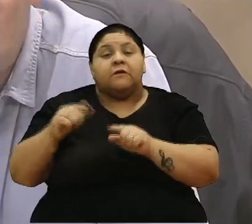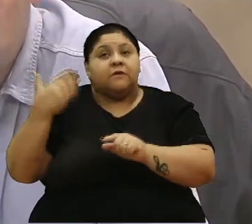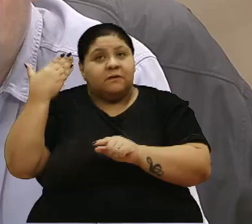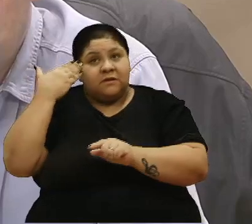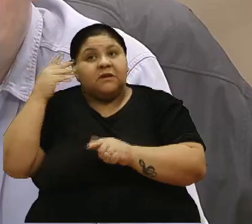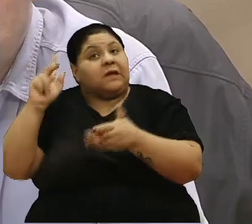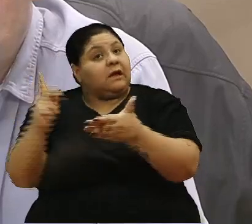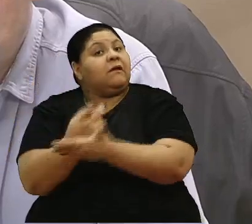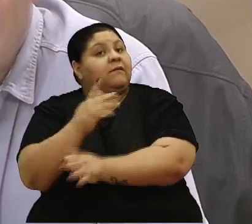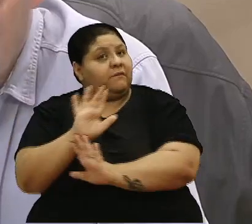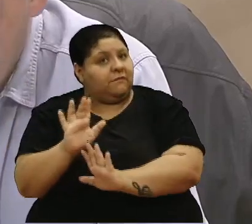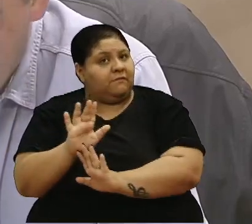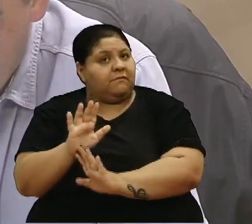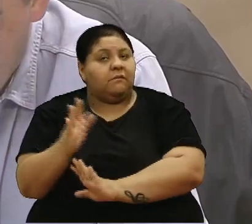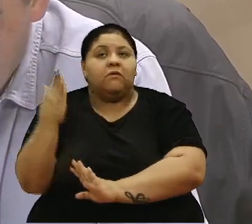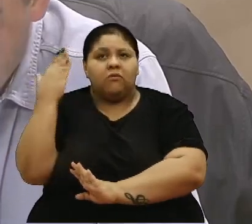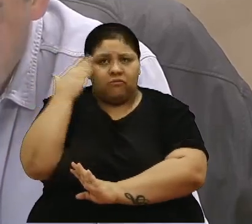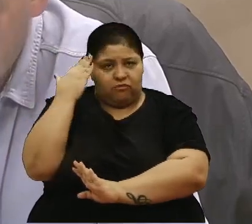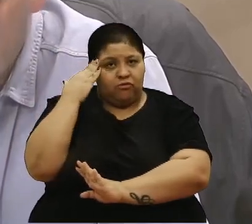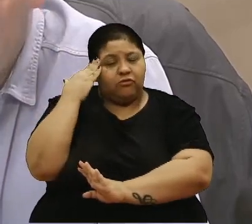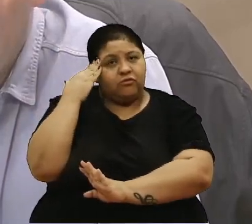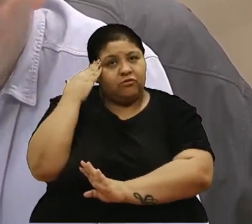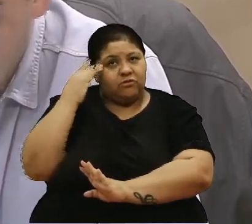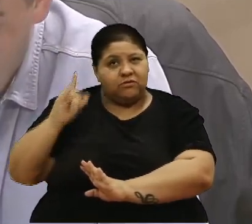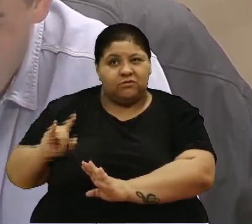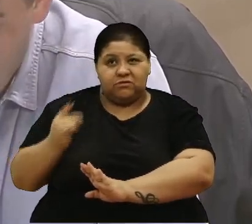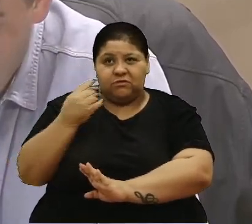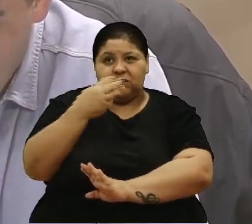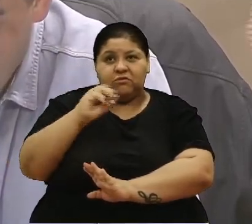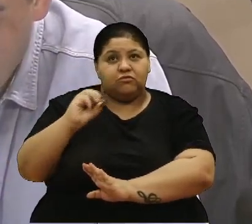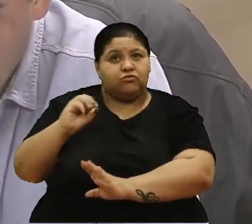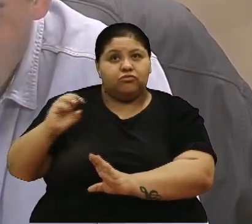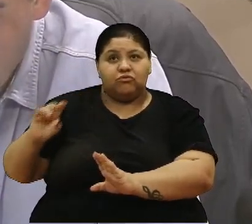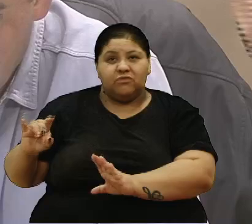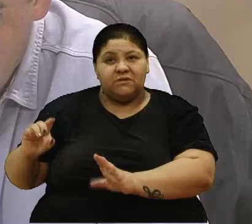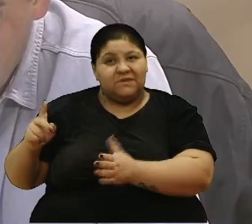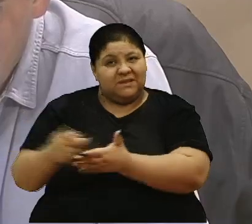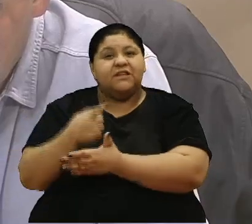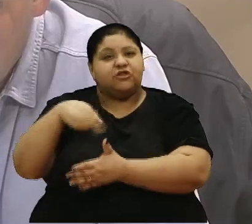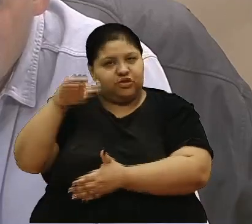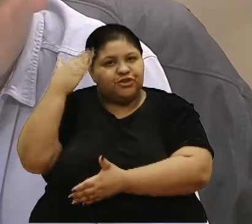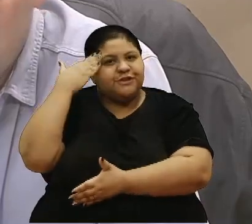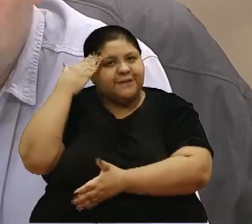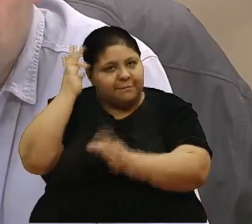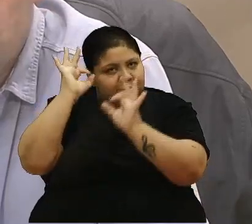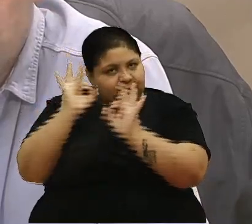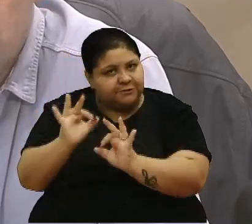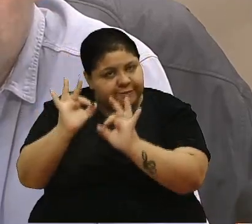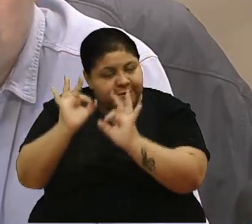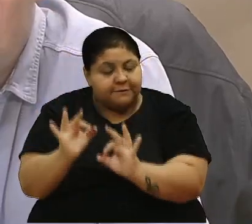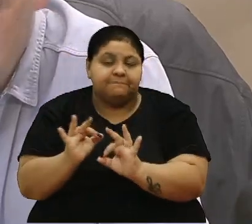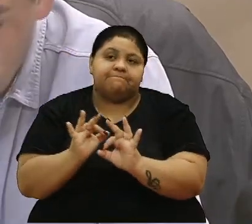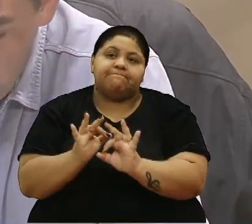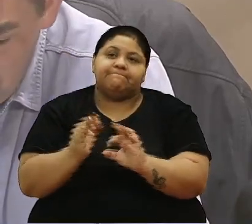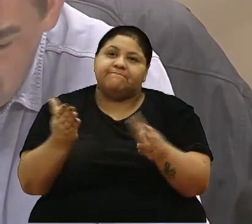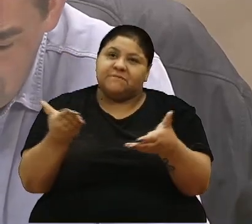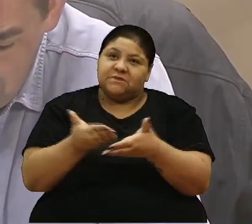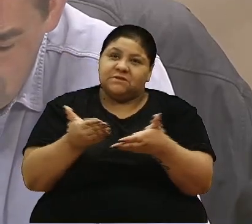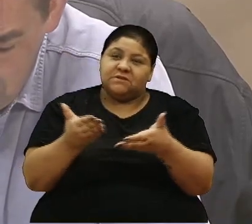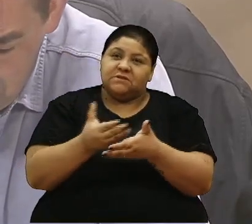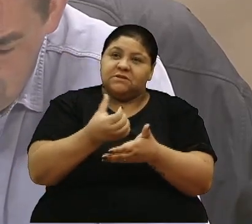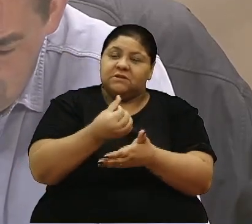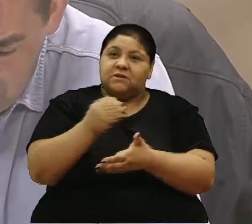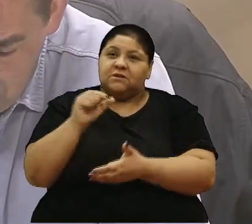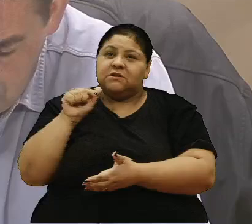deu errado. Eu sei que o que deu, os últimos 30 anos deram errado. Isso a gente tem certeza e ciência aqui. Já basta 60 mil